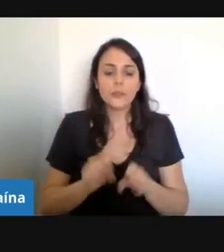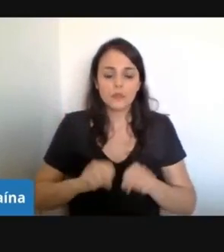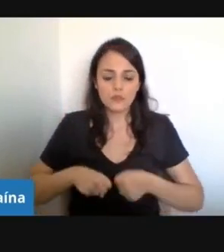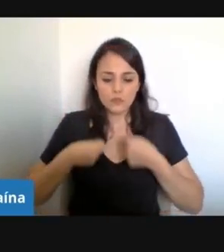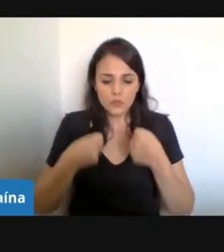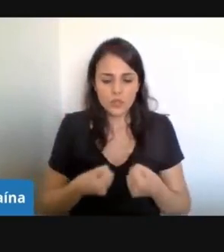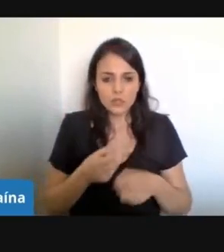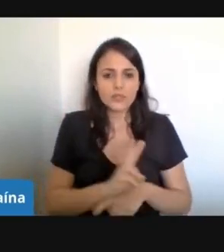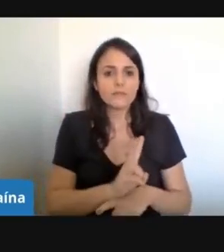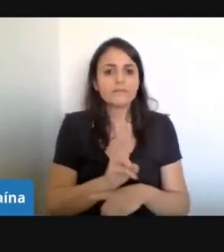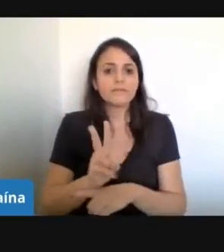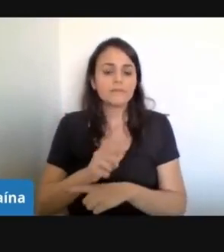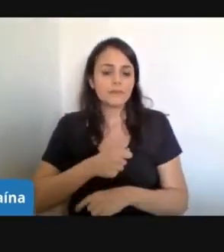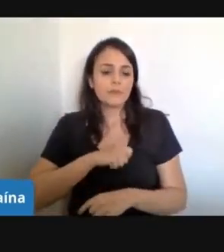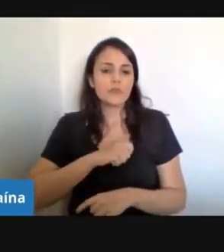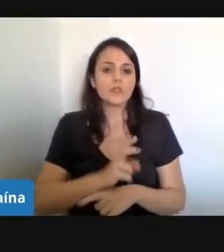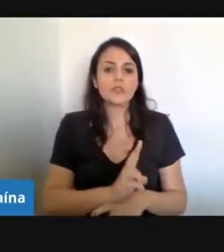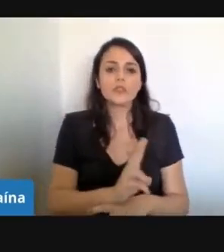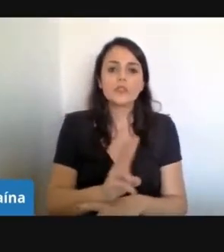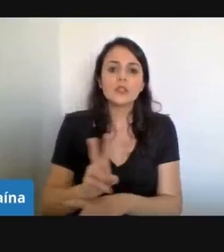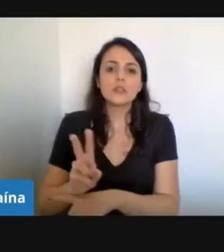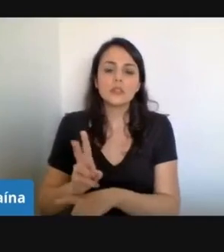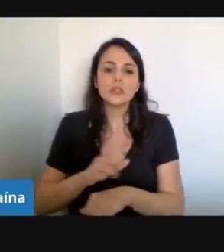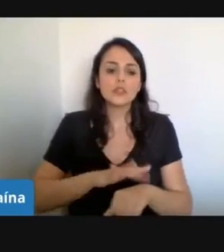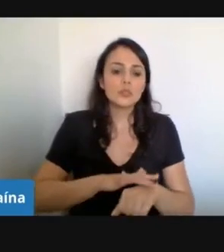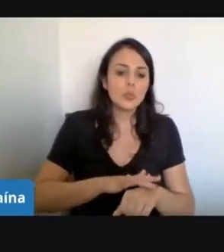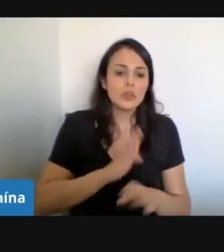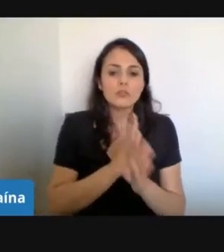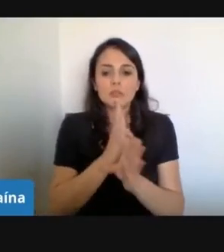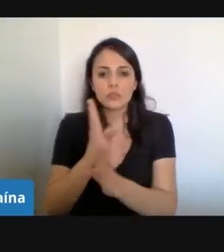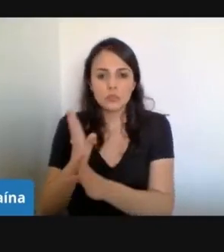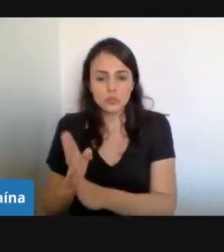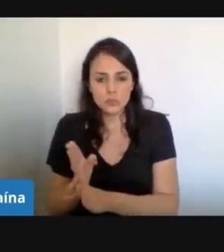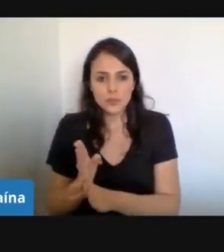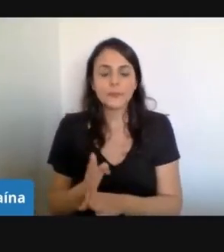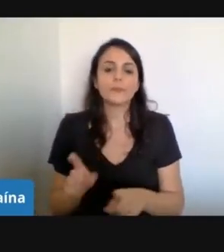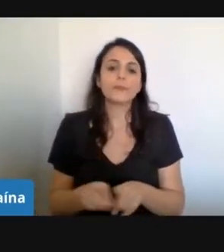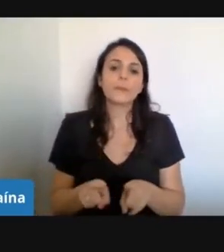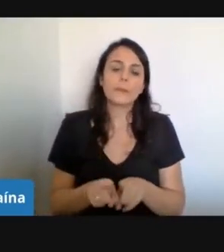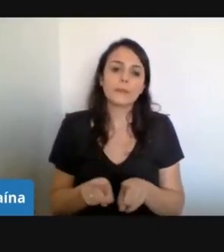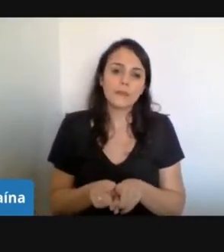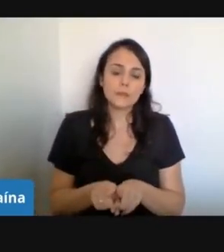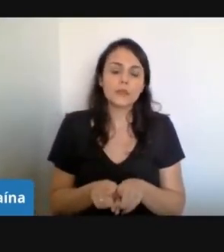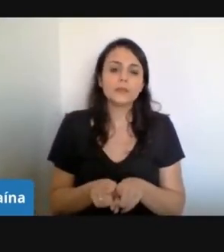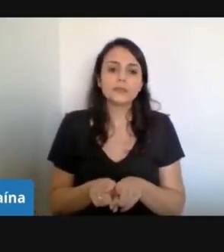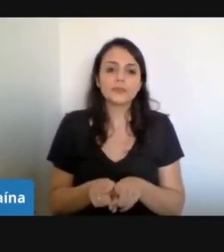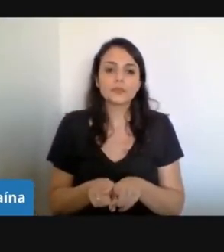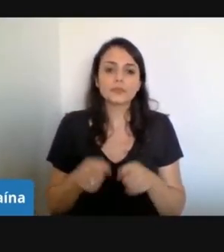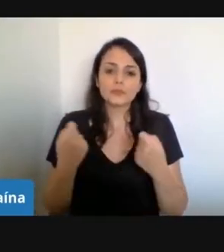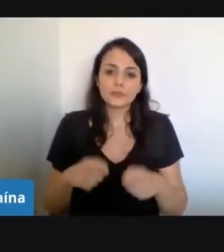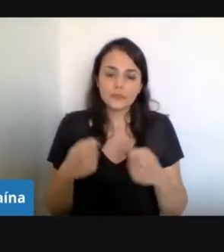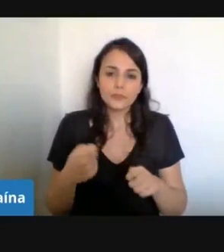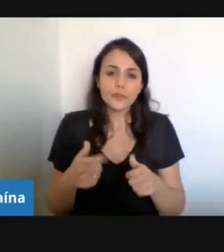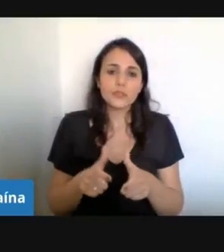vigilância epidemiológica, né, é essencial, tá? Um aumento, é importante também que